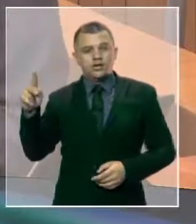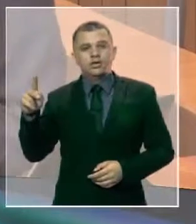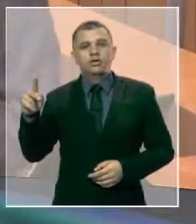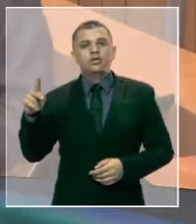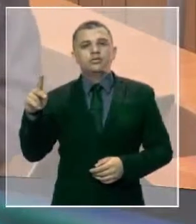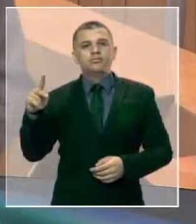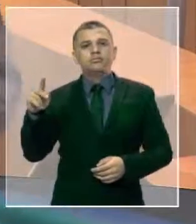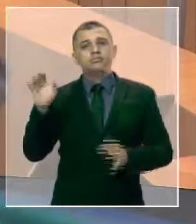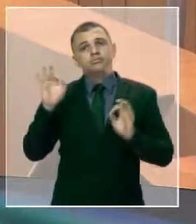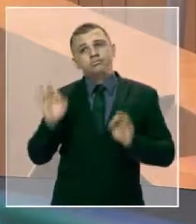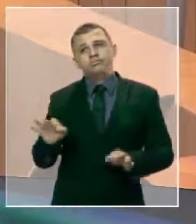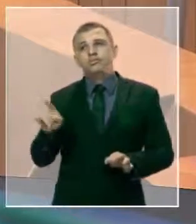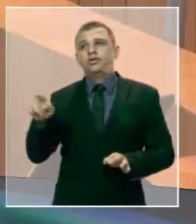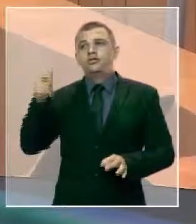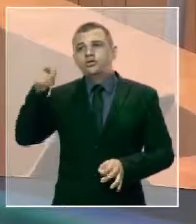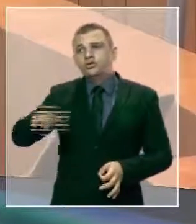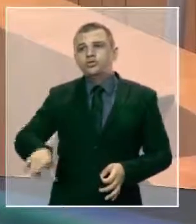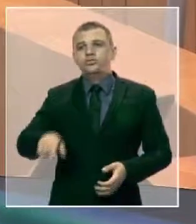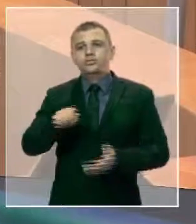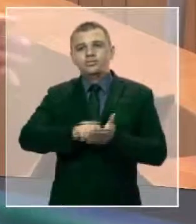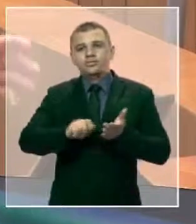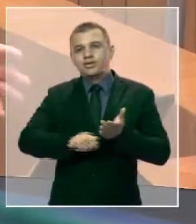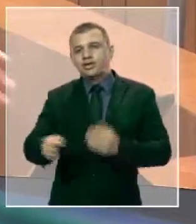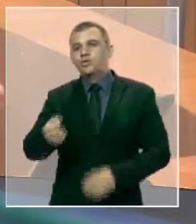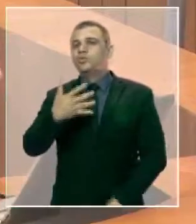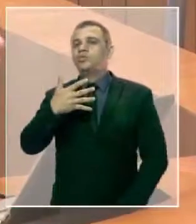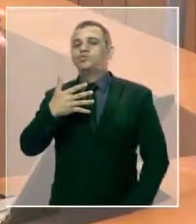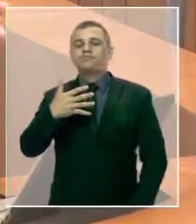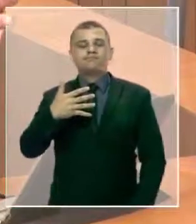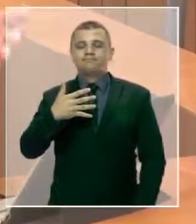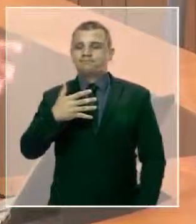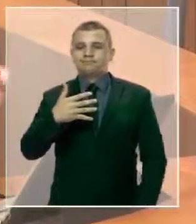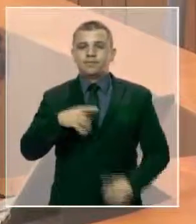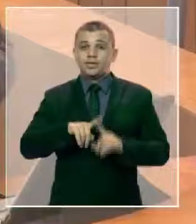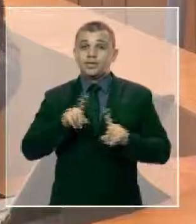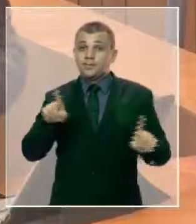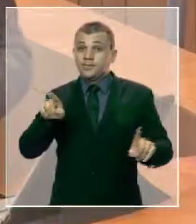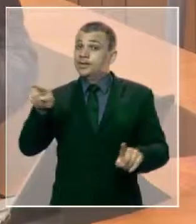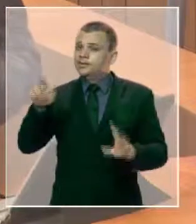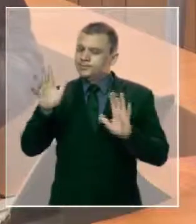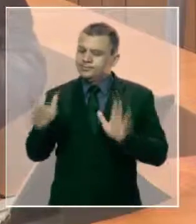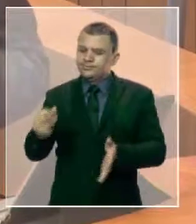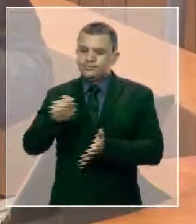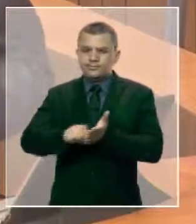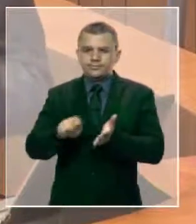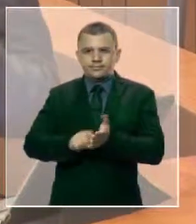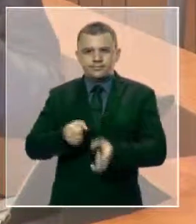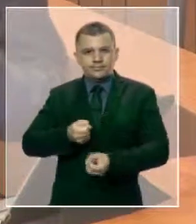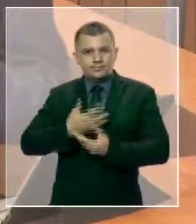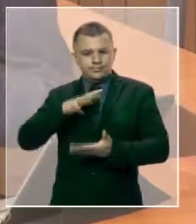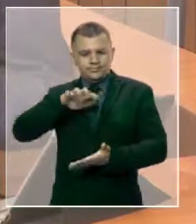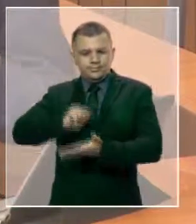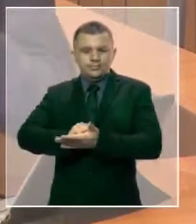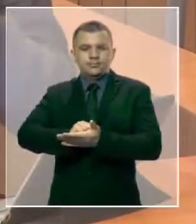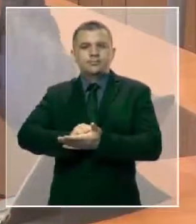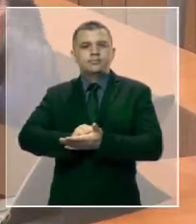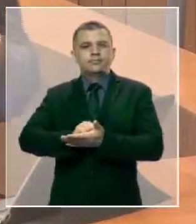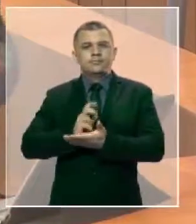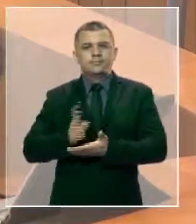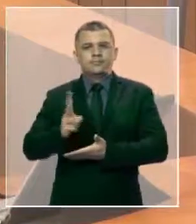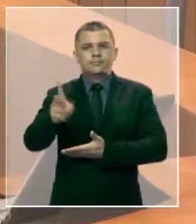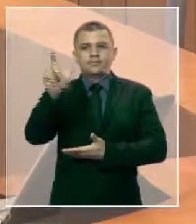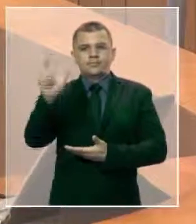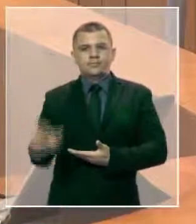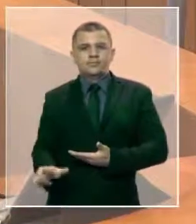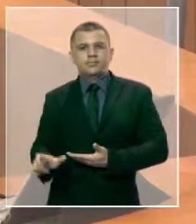o poeta não o fará mais, né? Mas a poesia vai ficar como legado. O legado do poeta, que é a